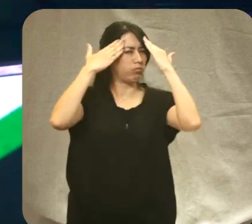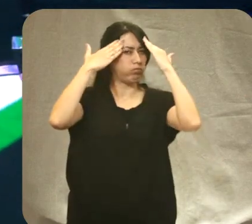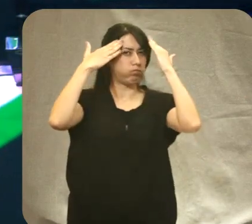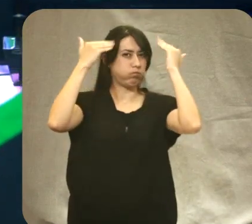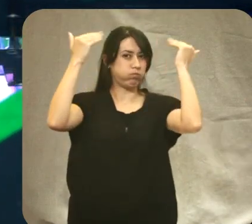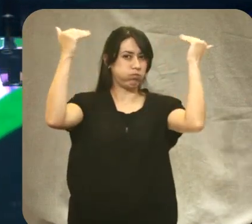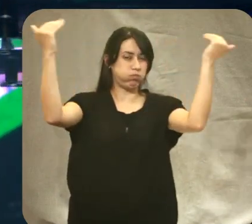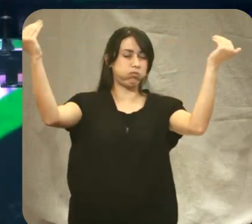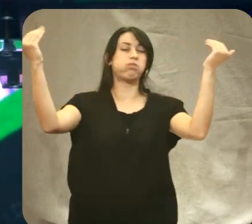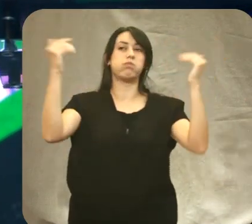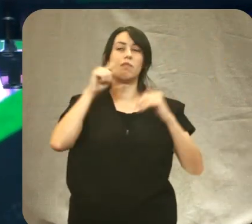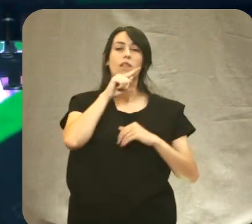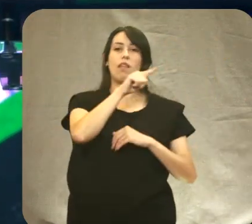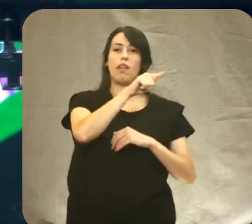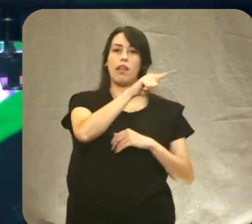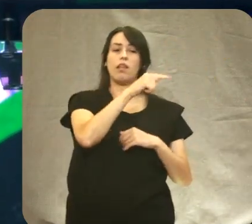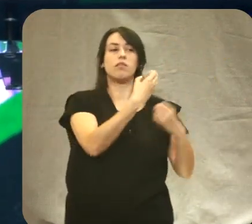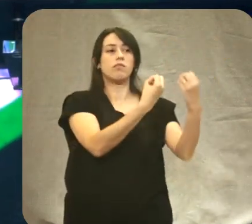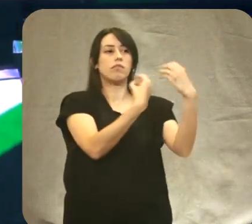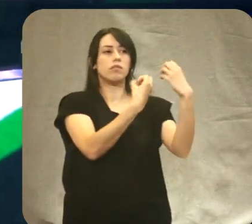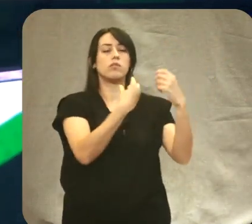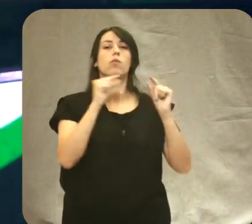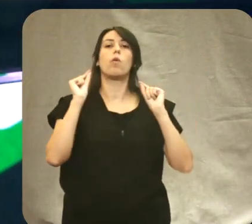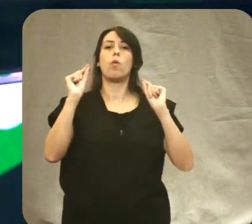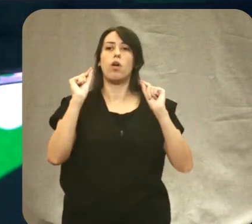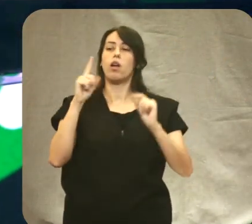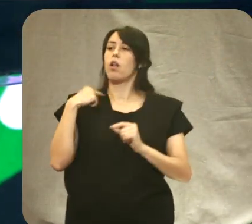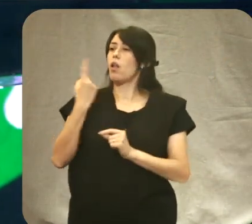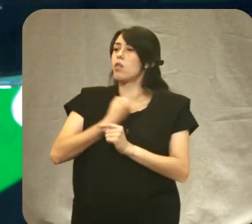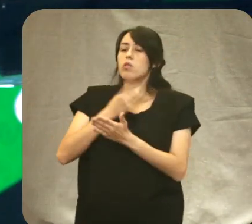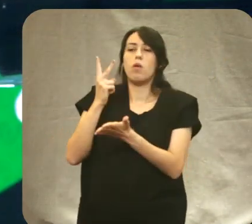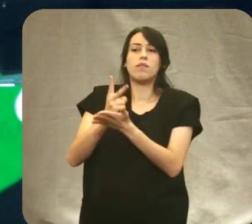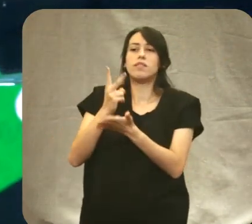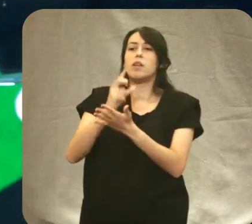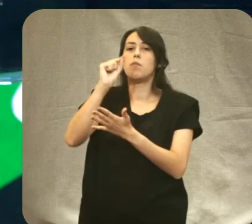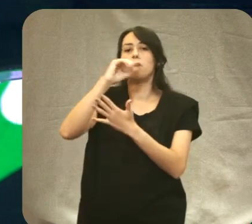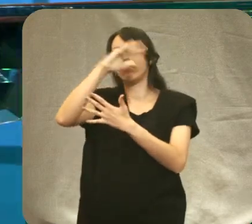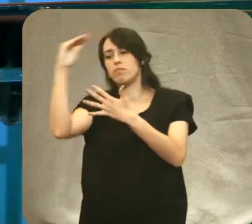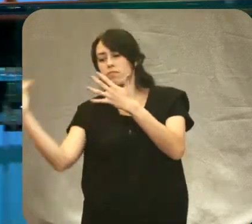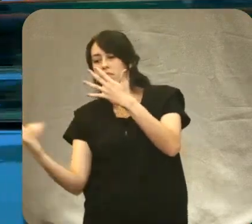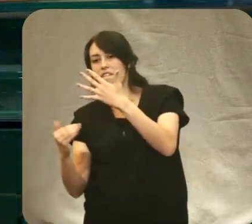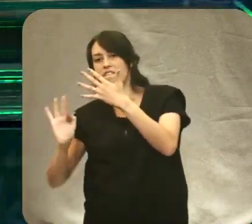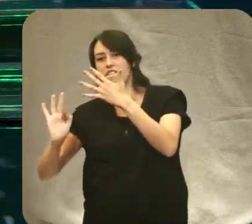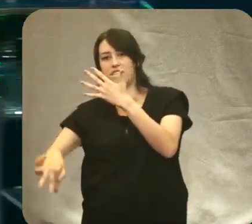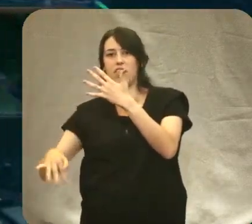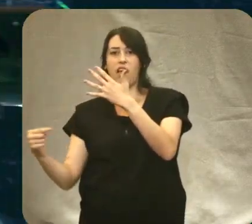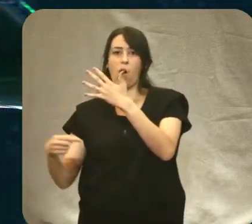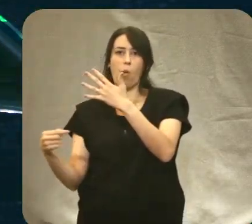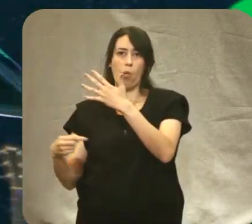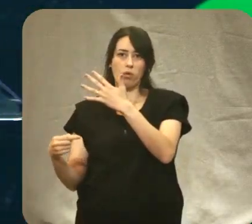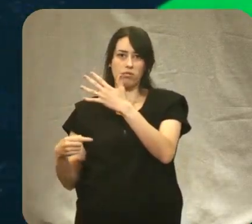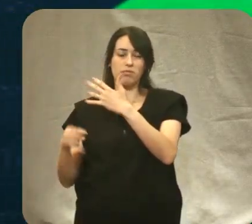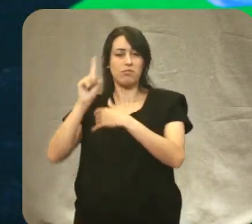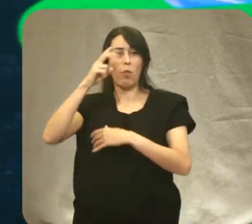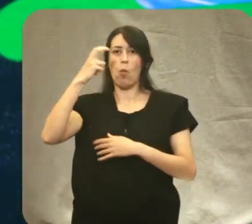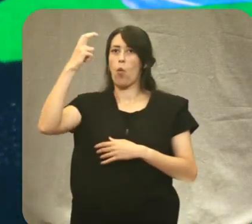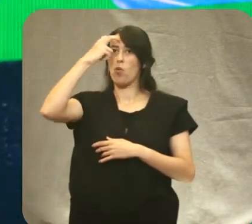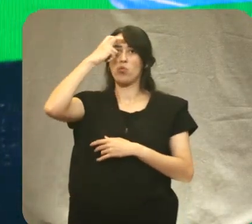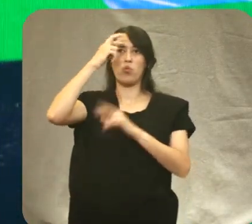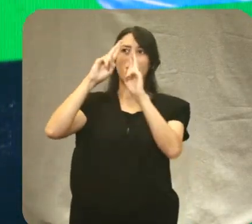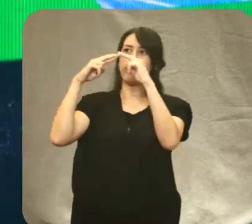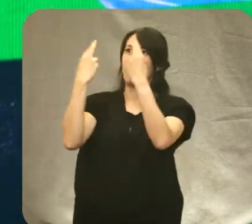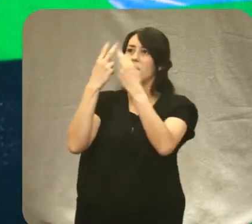multi-empresário. Ele nos ensinou que nós temos que sempre ficar por último na fila. Sabe, a cultura do reino,